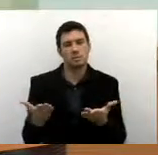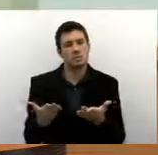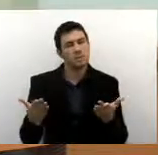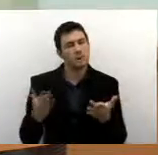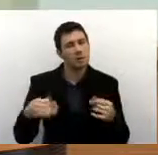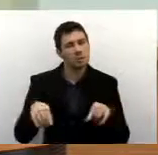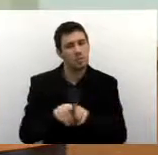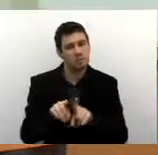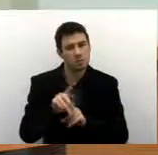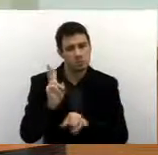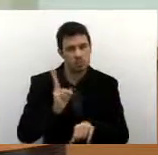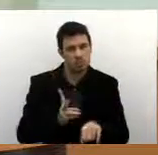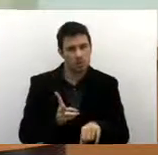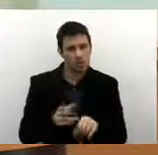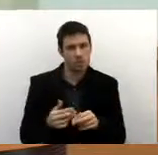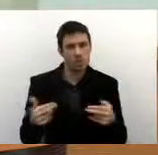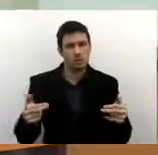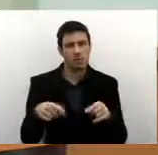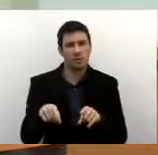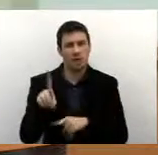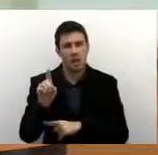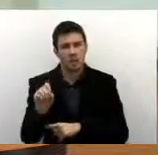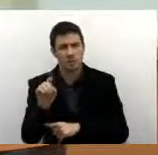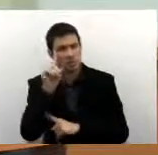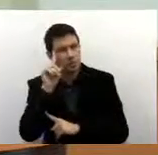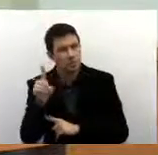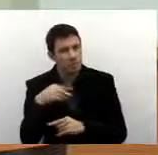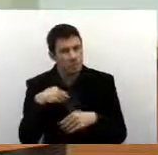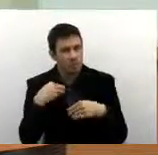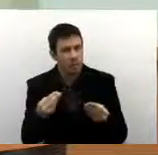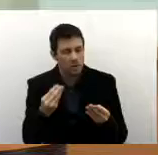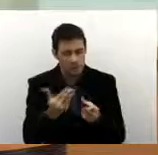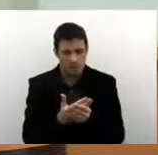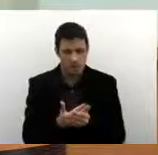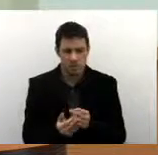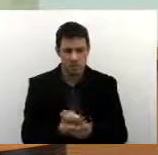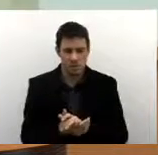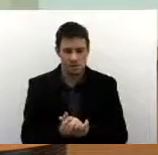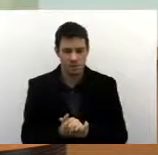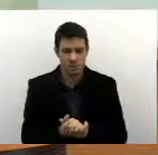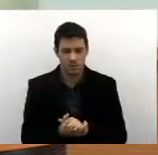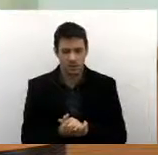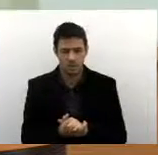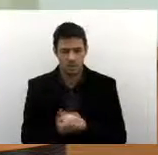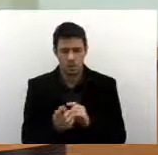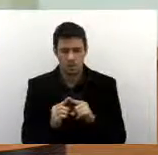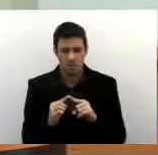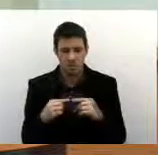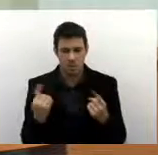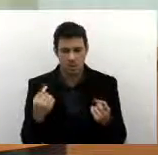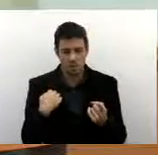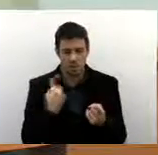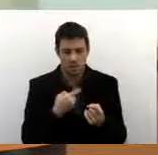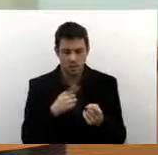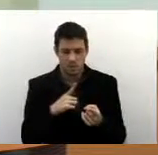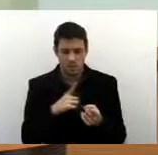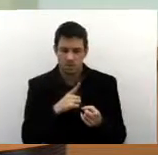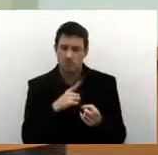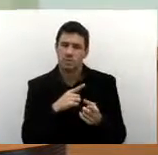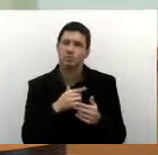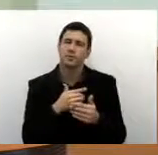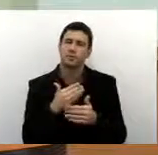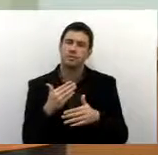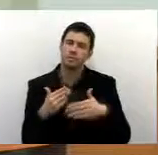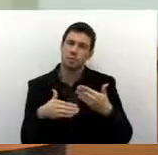continua a mesma coisa. É em torno de 10 dias para fornecer um processo. E por um acidente, nós estávamos com um processo e